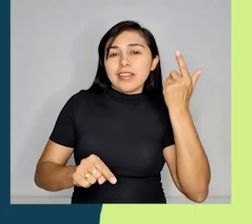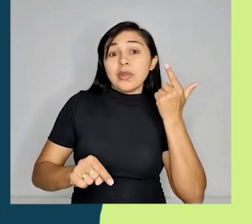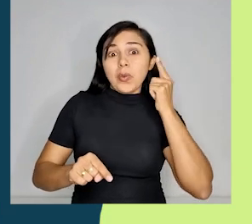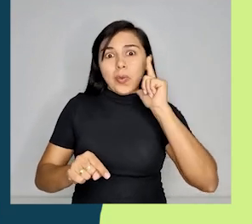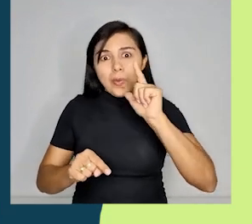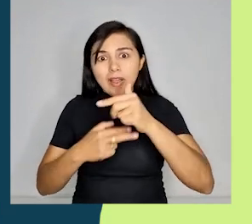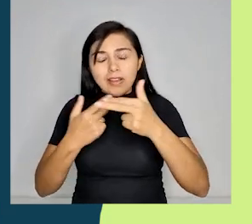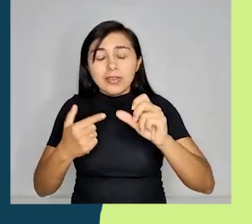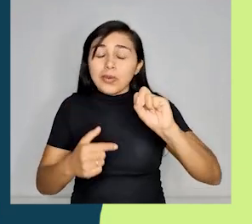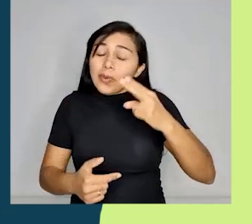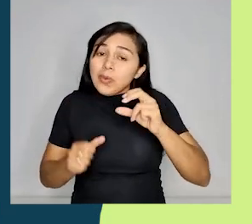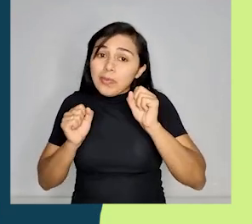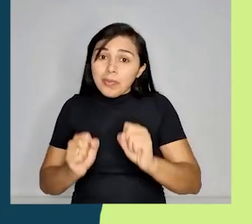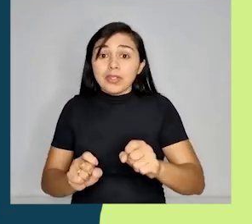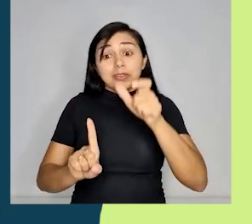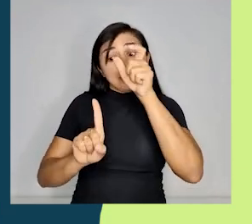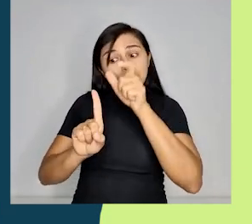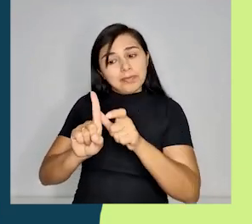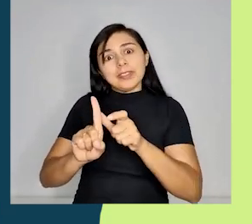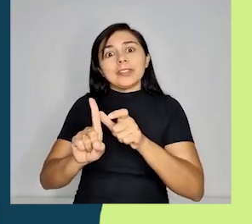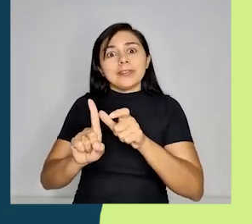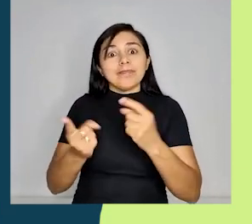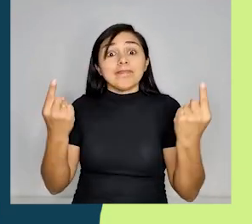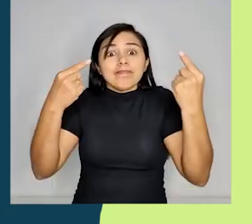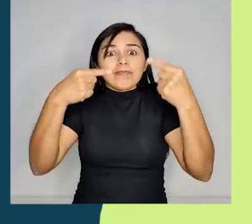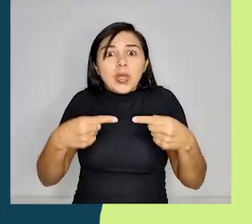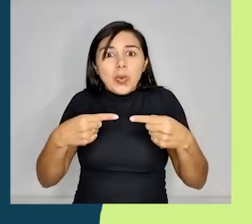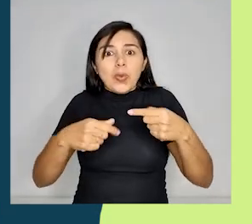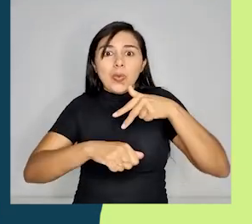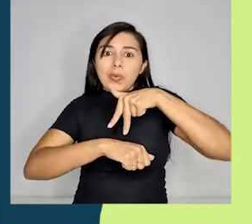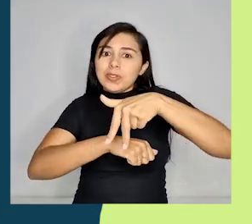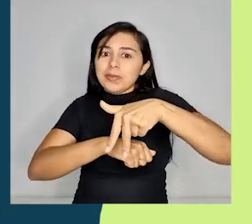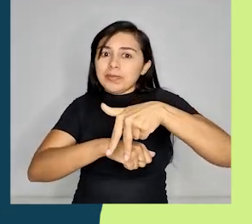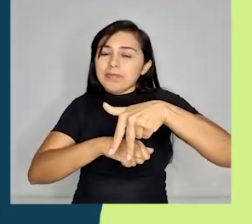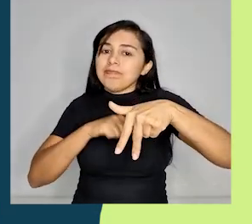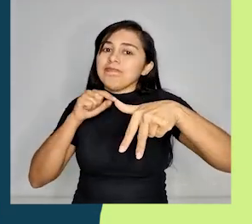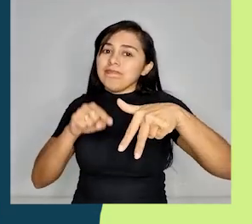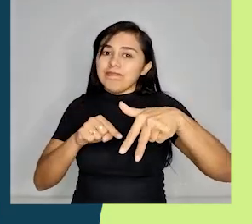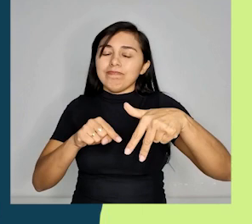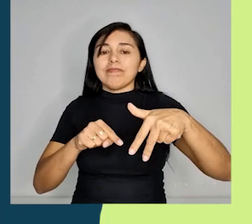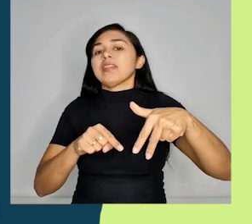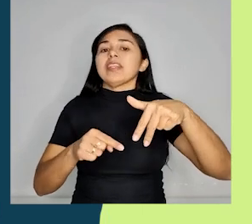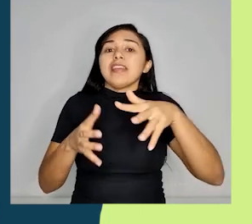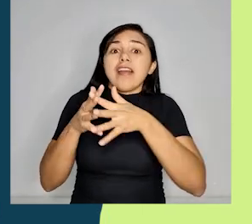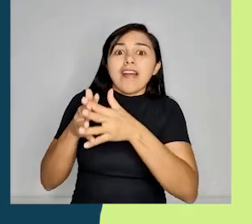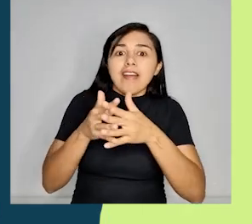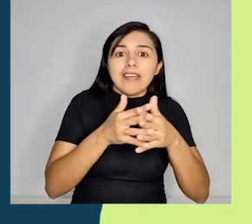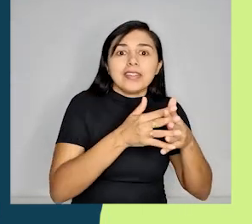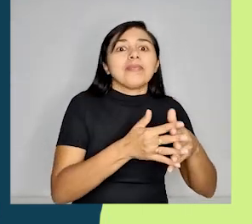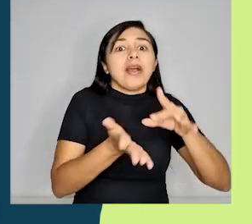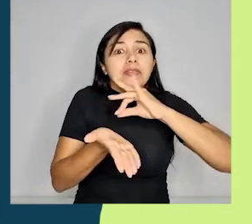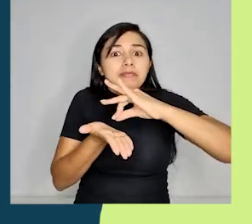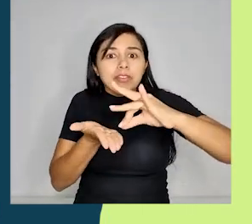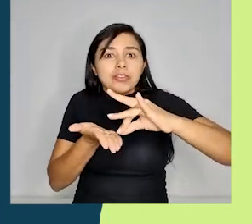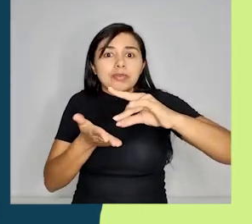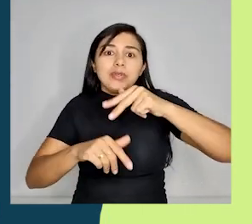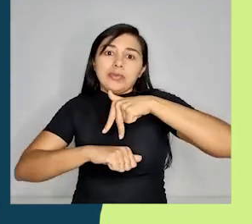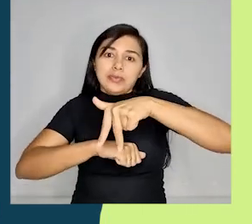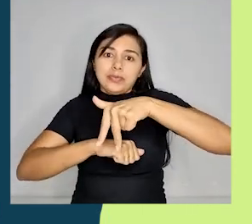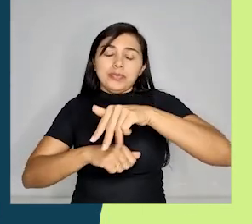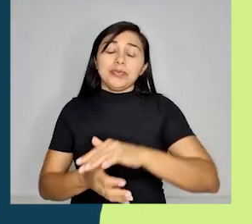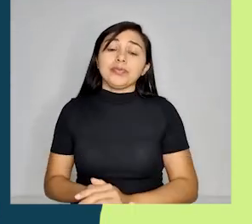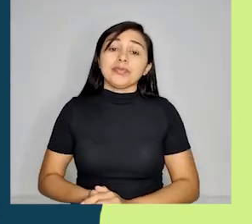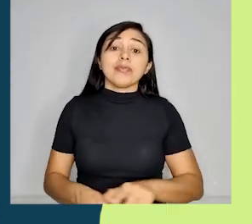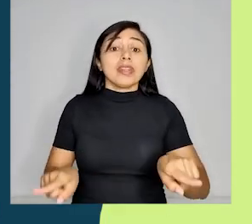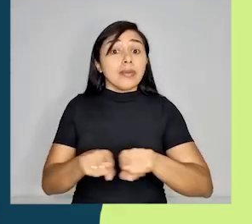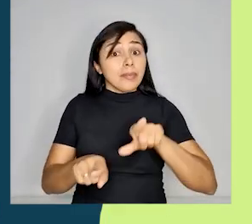ser antagonistas, que dificultam, atrapalham e impedem que algo aconteça. As personagens secundárias